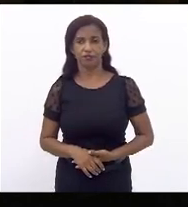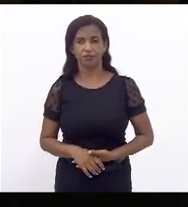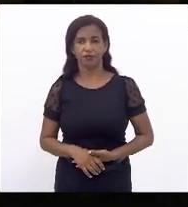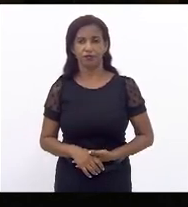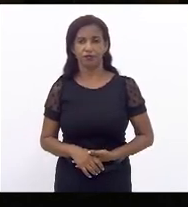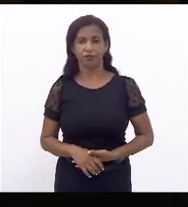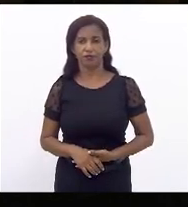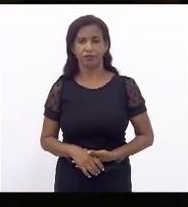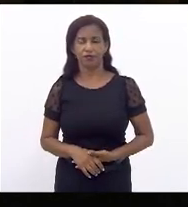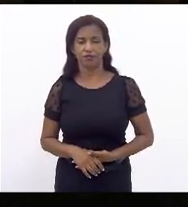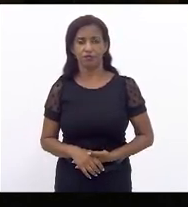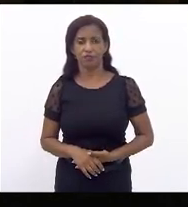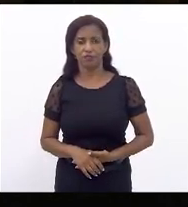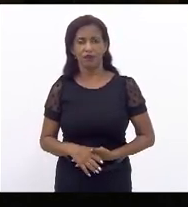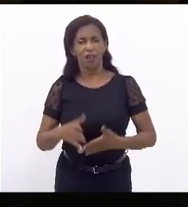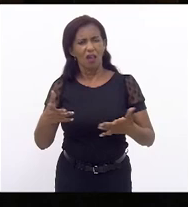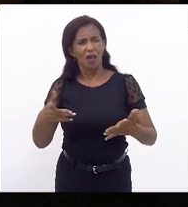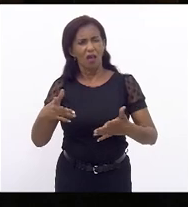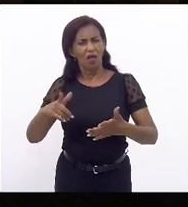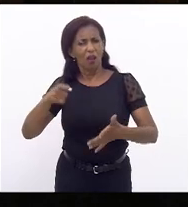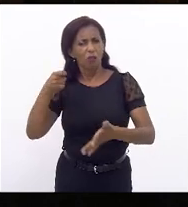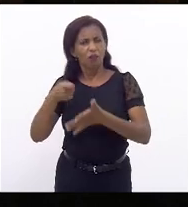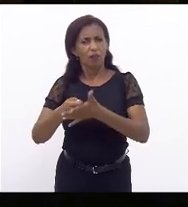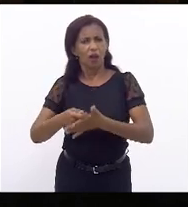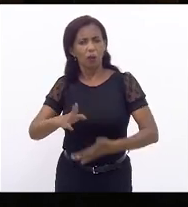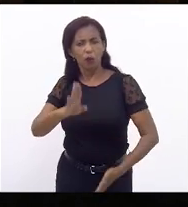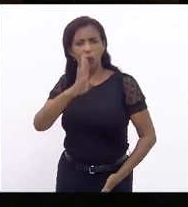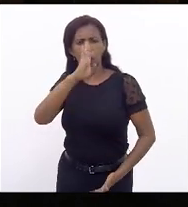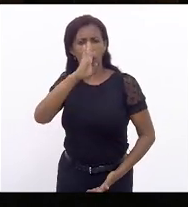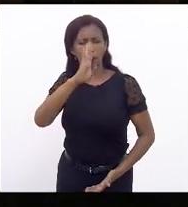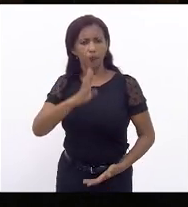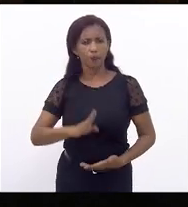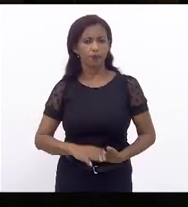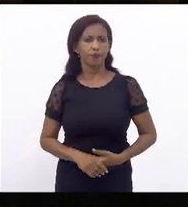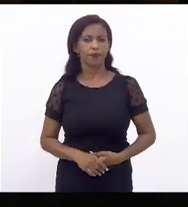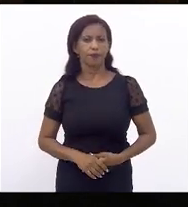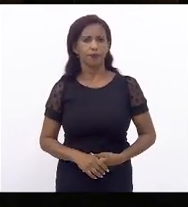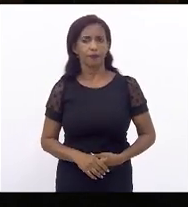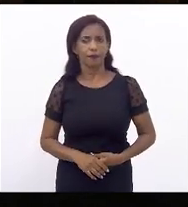É a espiral do silêncio avançando.